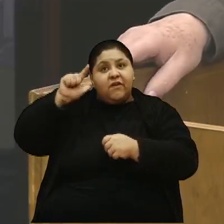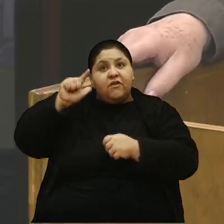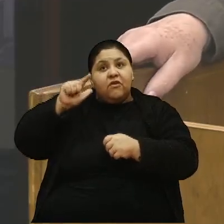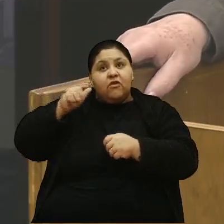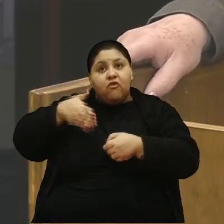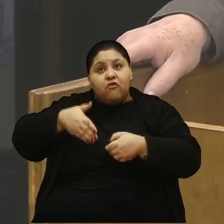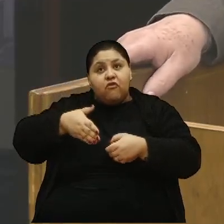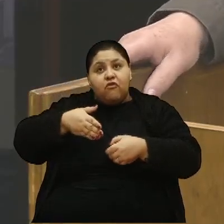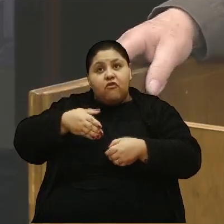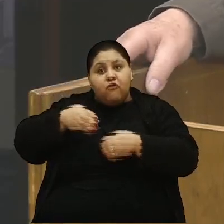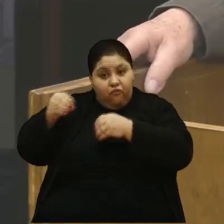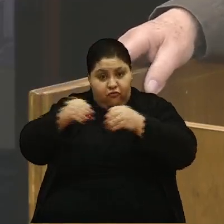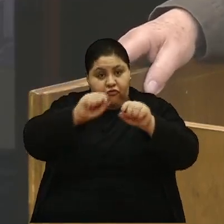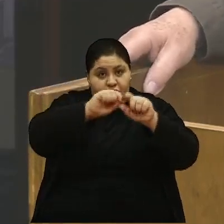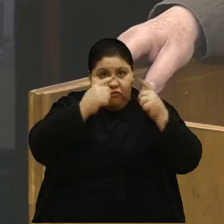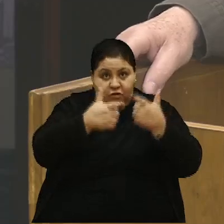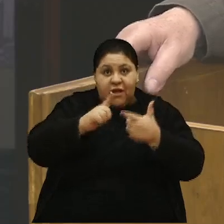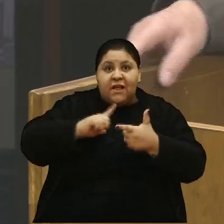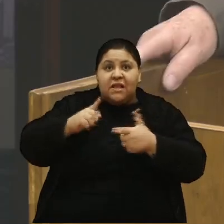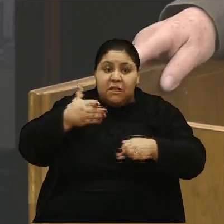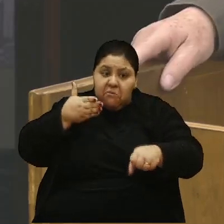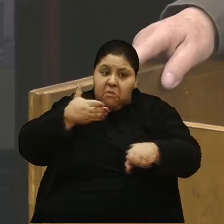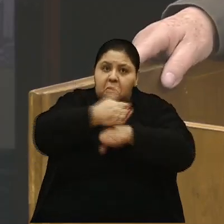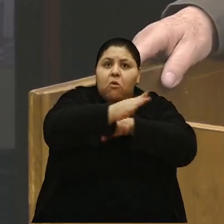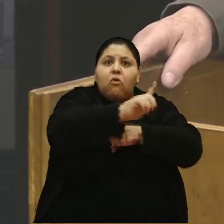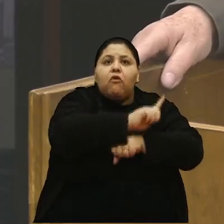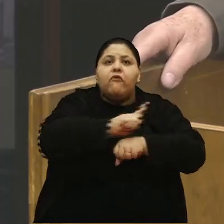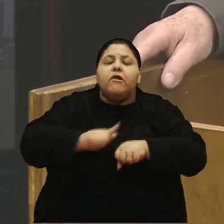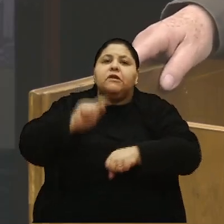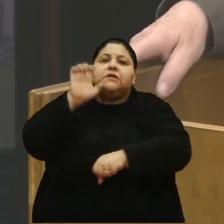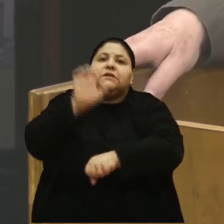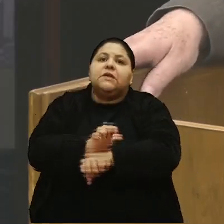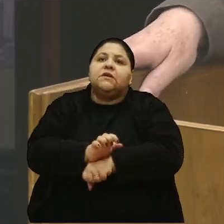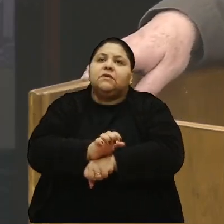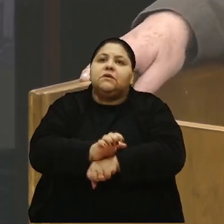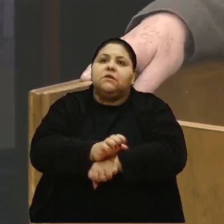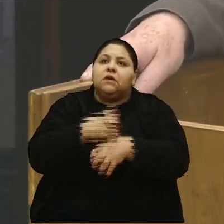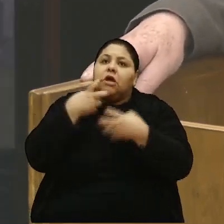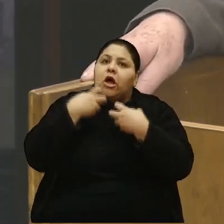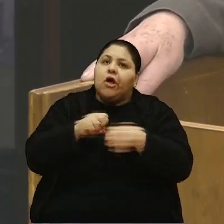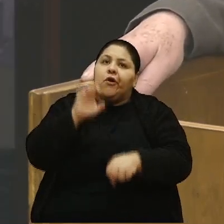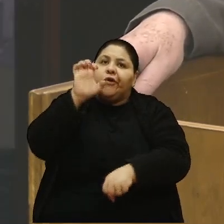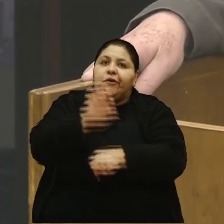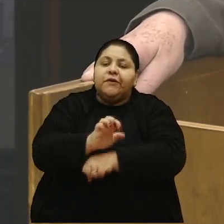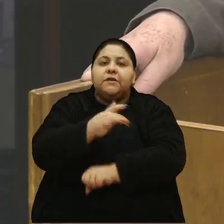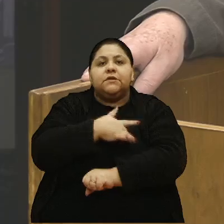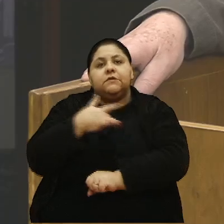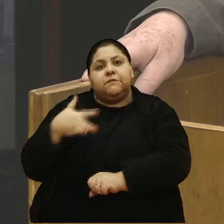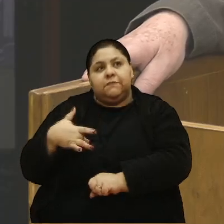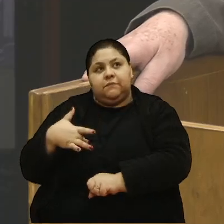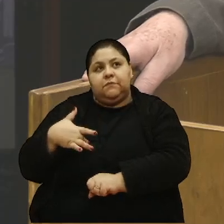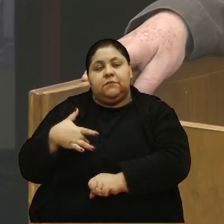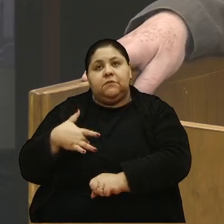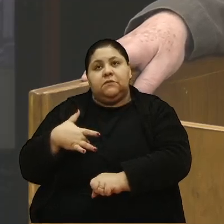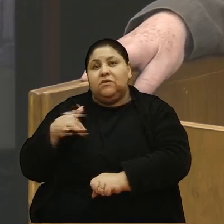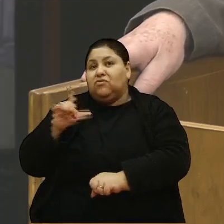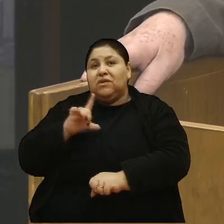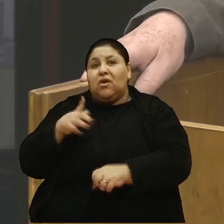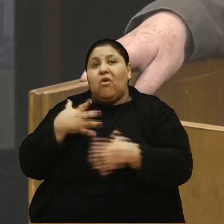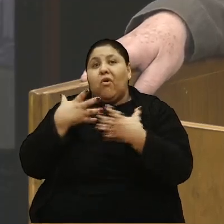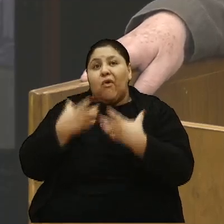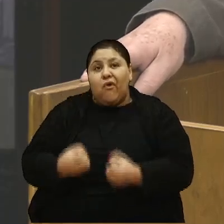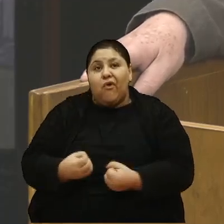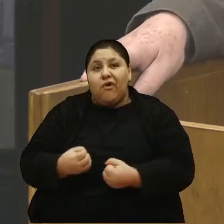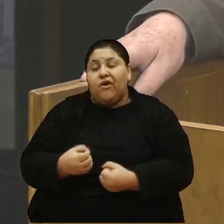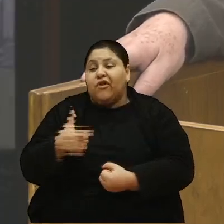Assembleia. Eu acho que nós temos que invadir o governo do Estado, a Secretaria de Estado da Saúde. É inadmissível que não